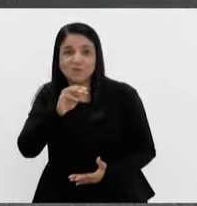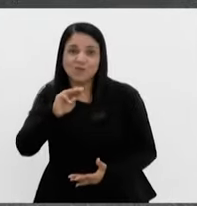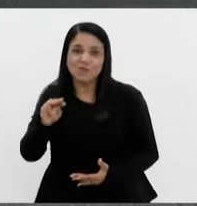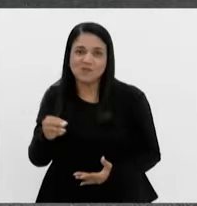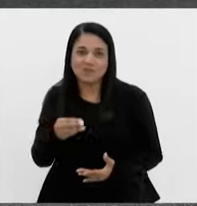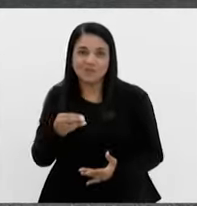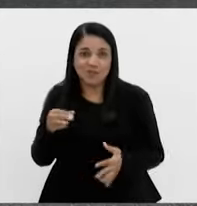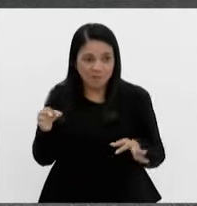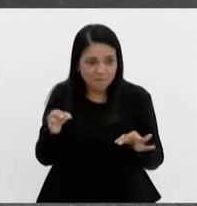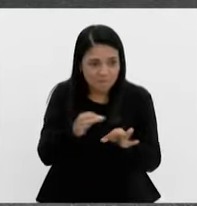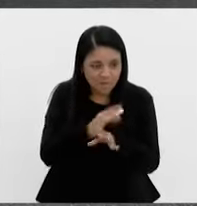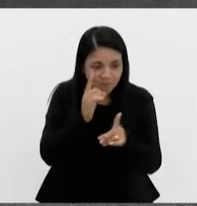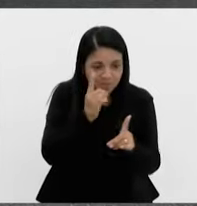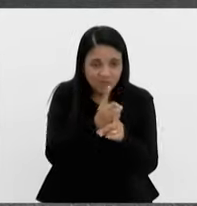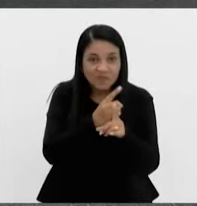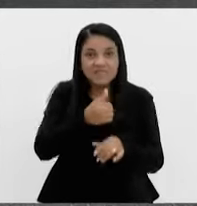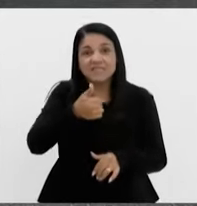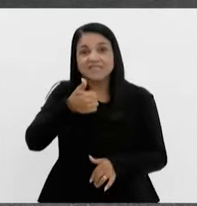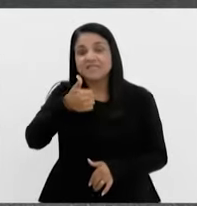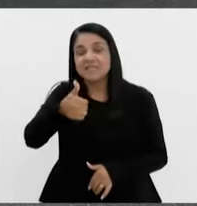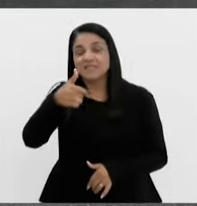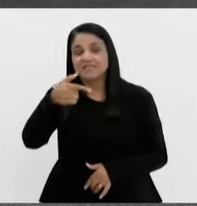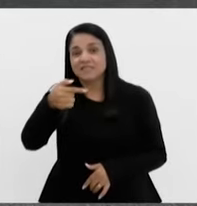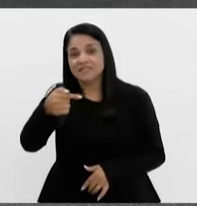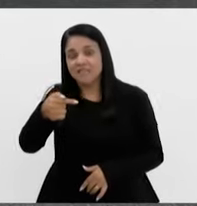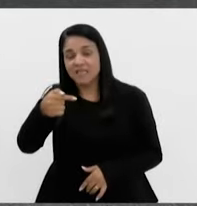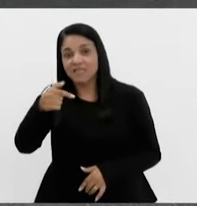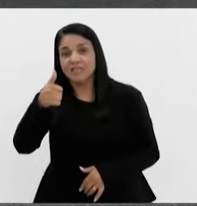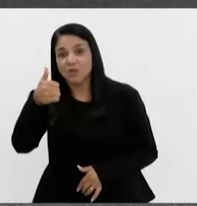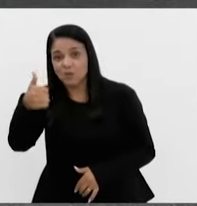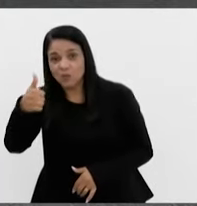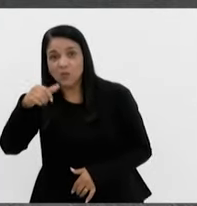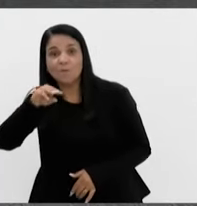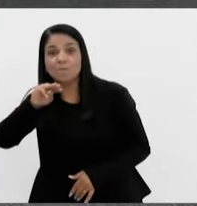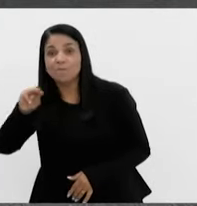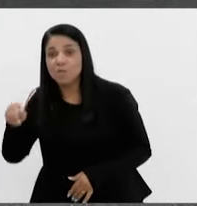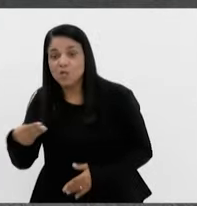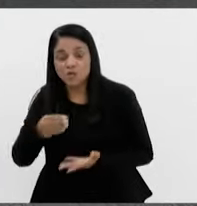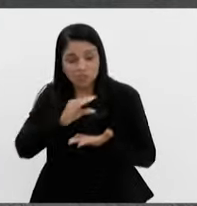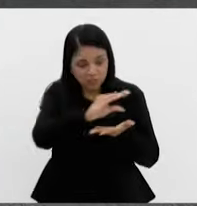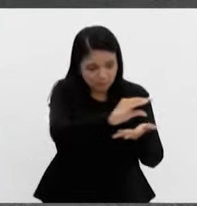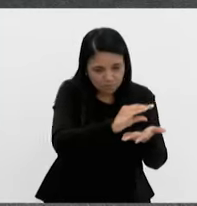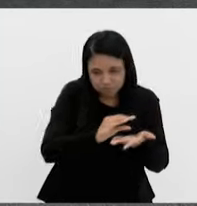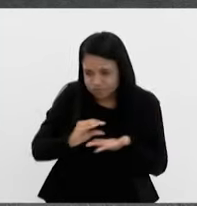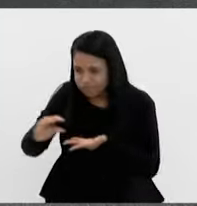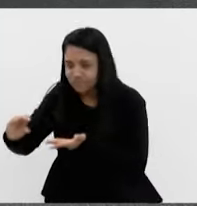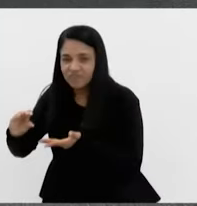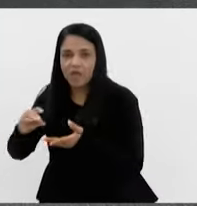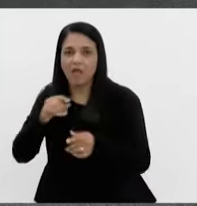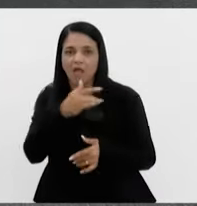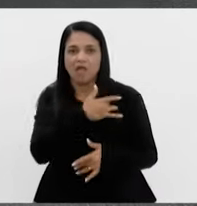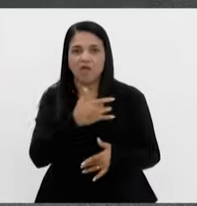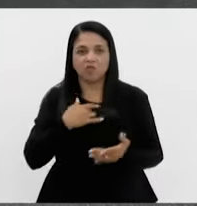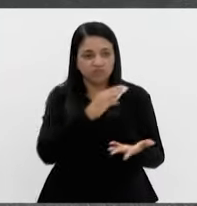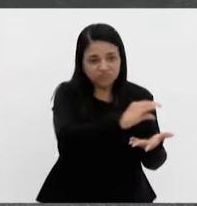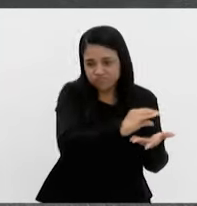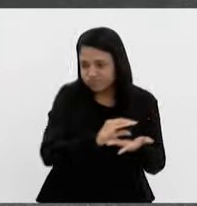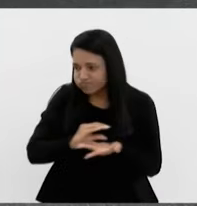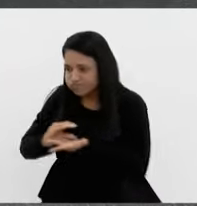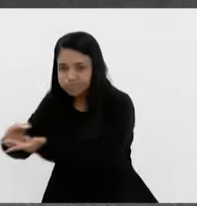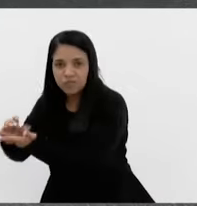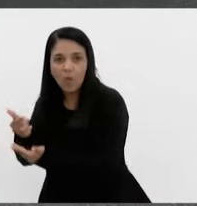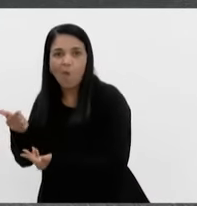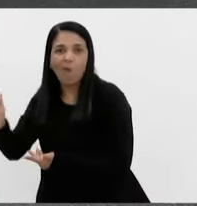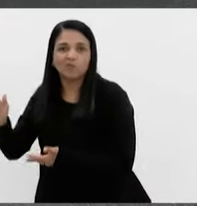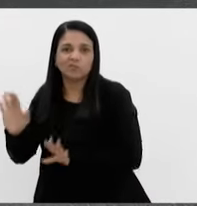conclusão que tem mais de 71 milhões da saúdee que quem rouba dinheiro